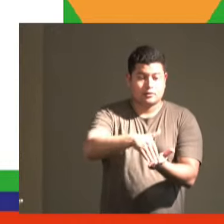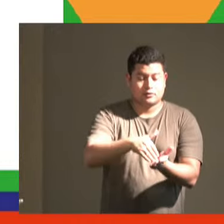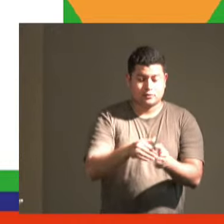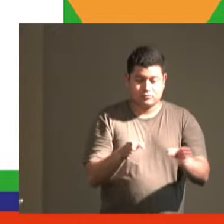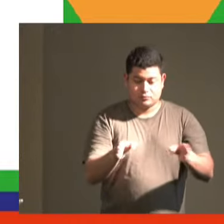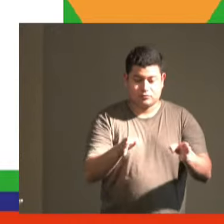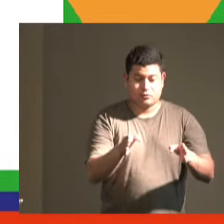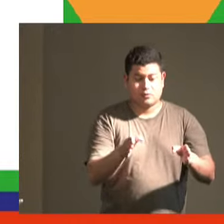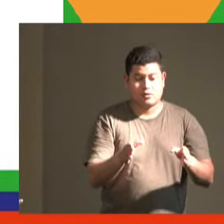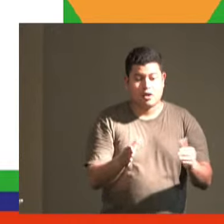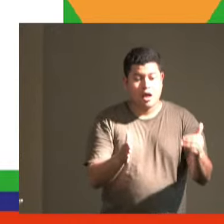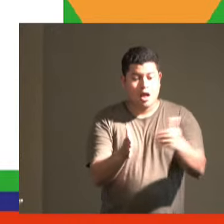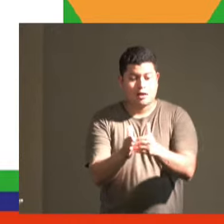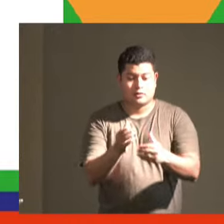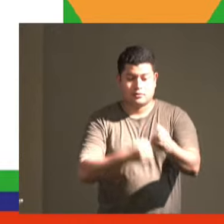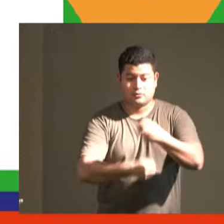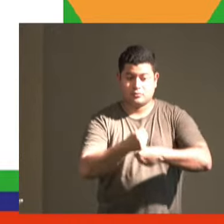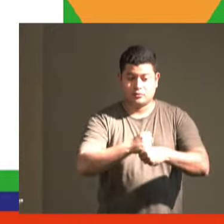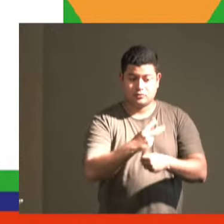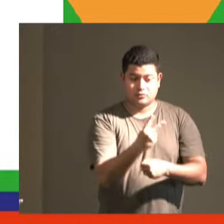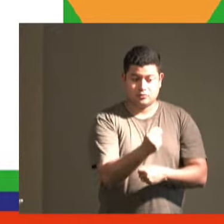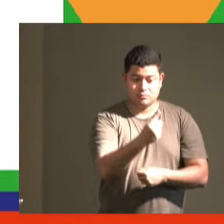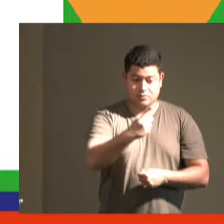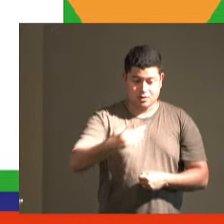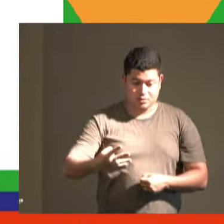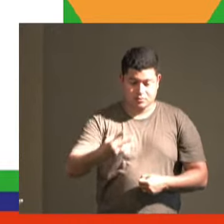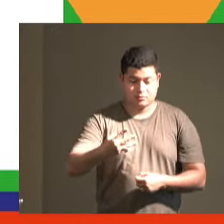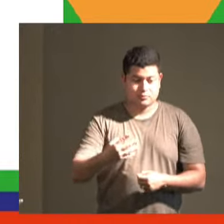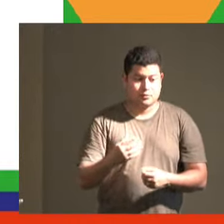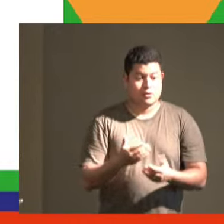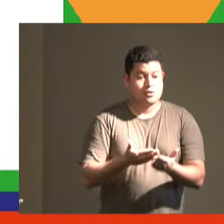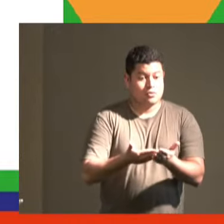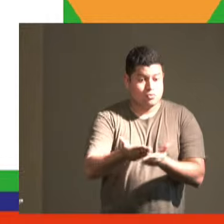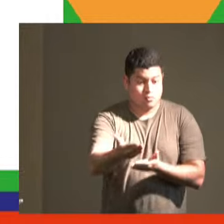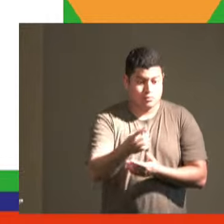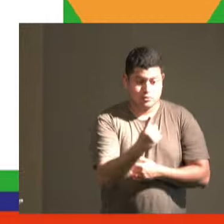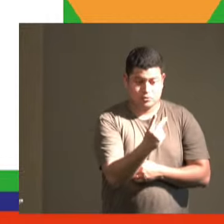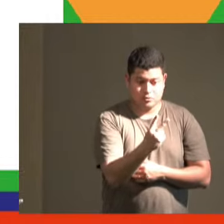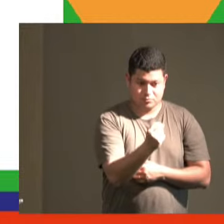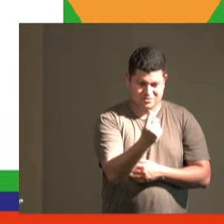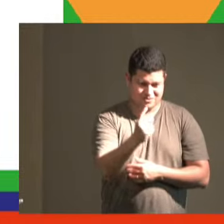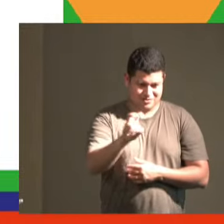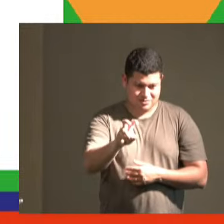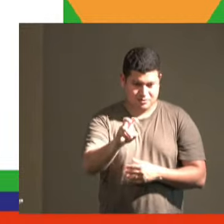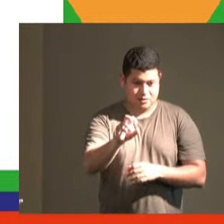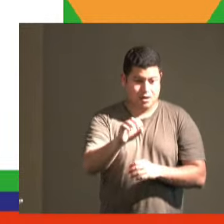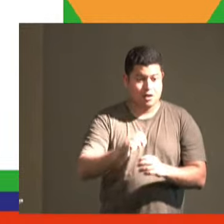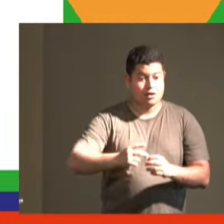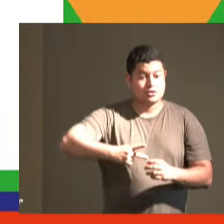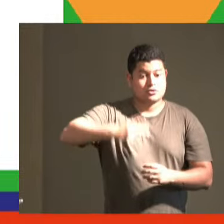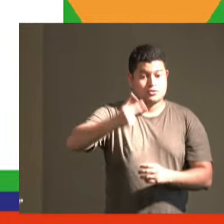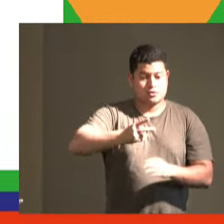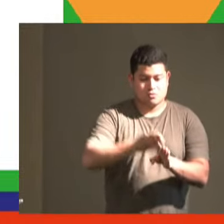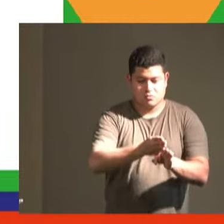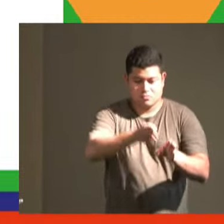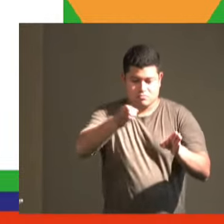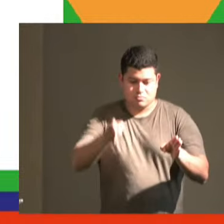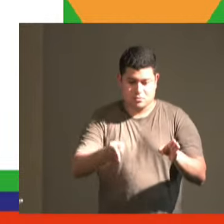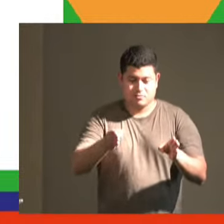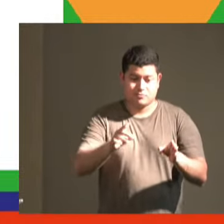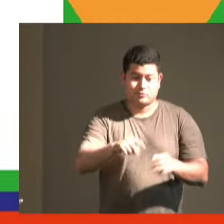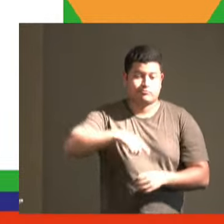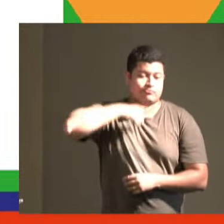2014. 2015, nós começamos a elaborar a versão segunda do plano, mas já não foi